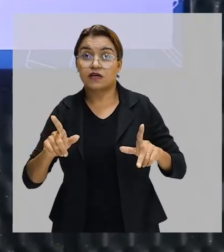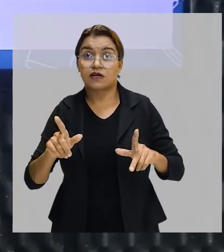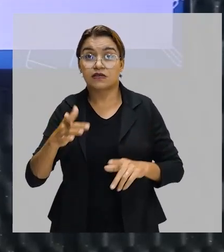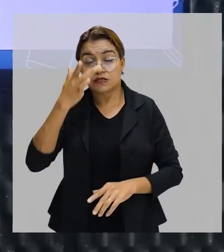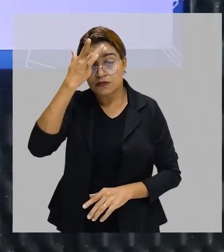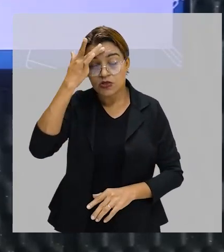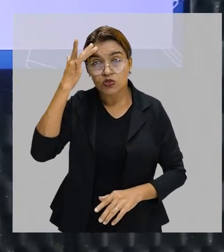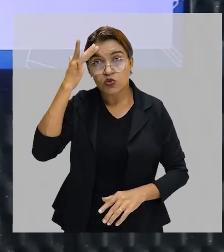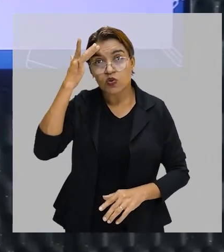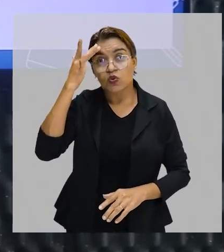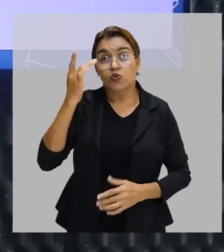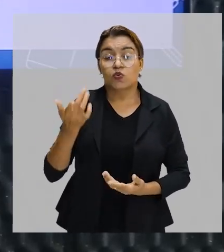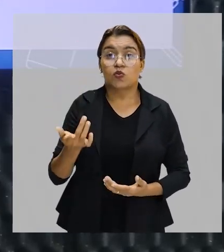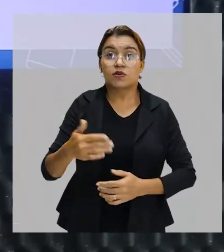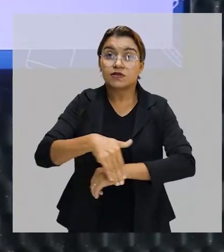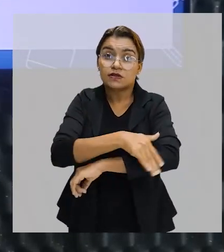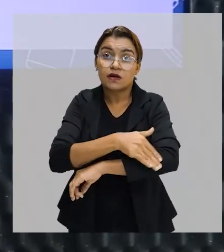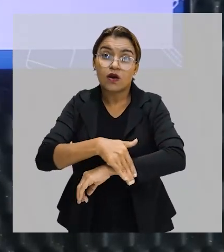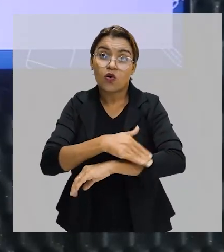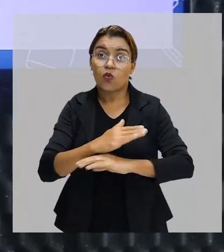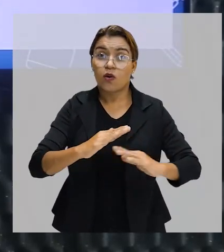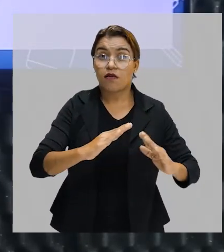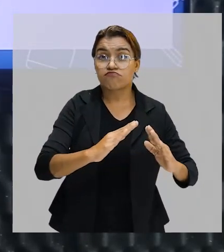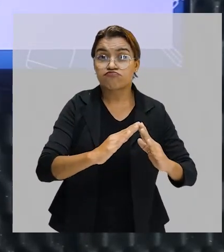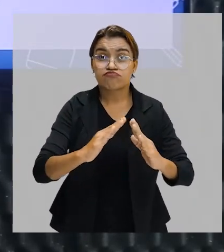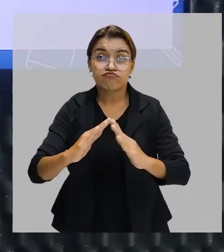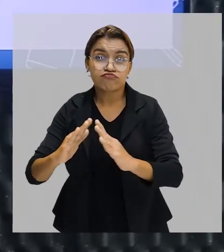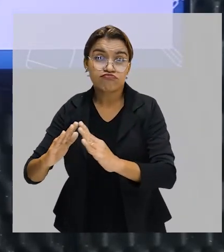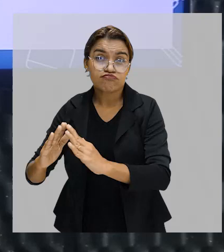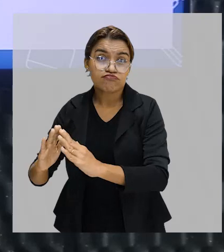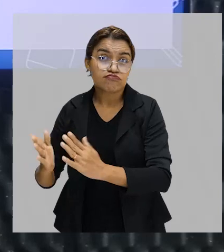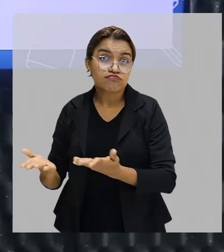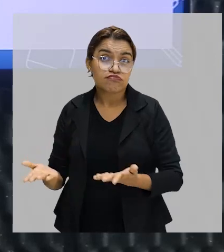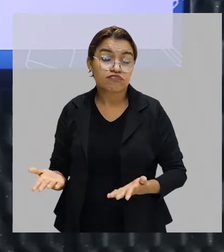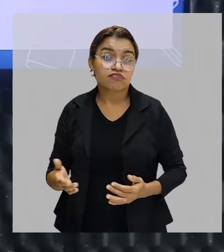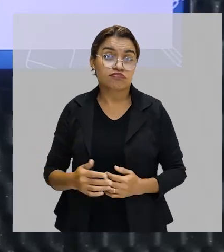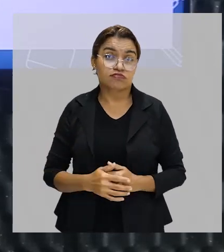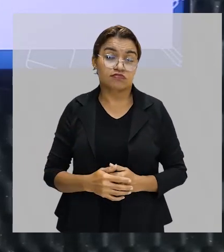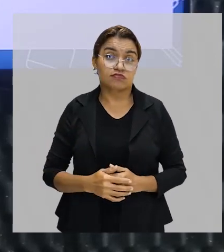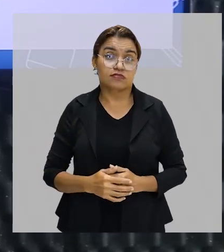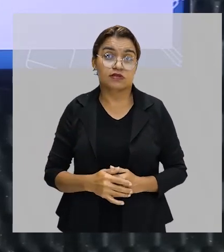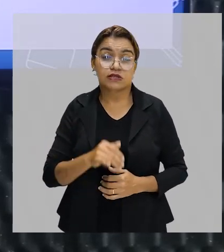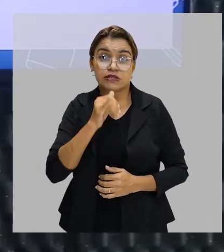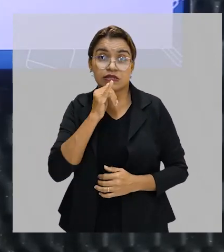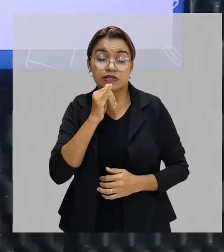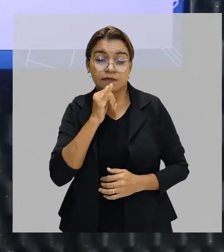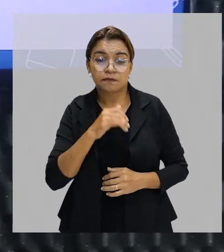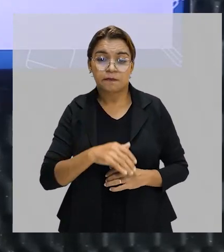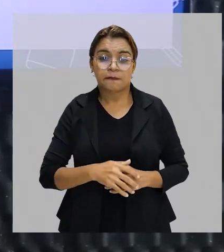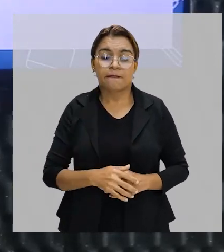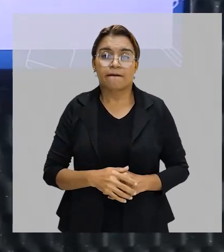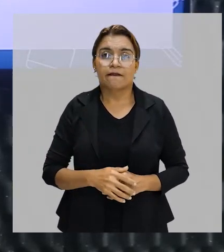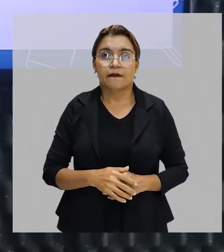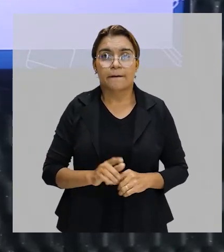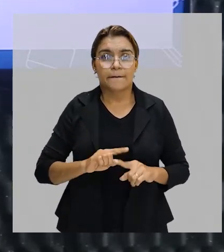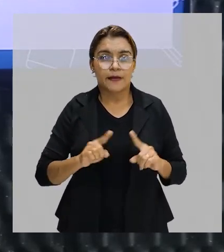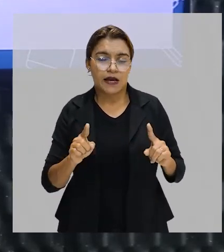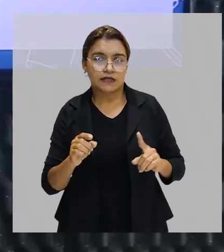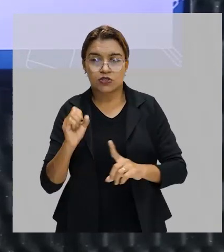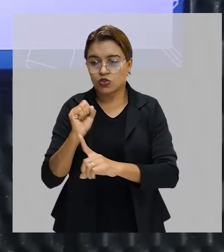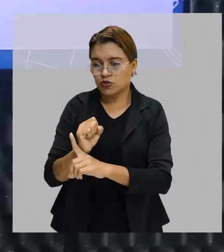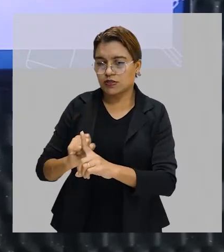na rua, isso daí é uma realidade em todo o Brasil. Mas quando nós apresentamos a nossa sociedade do campo de